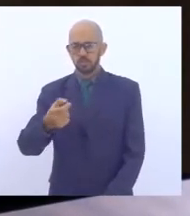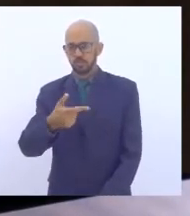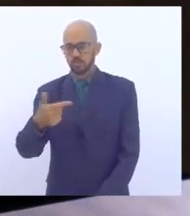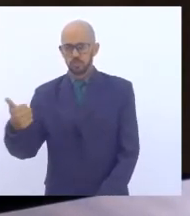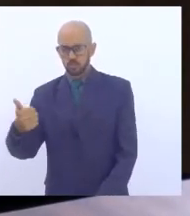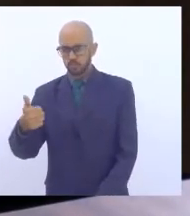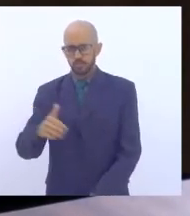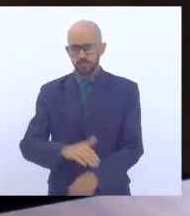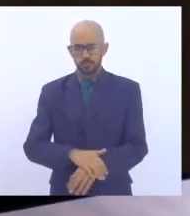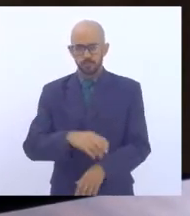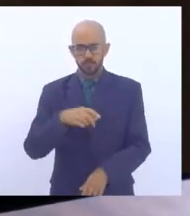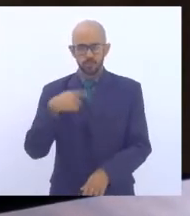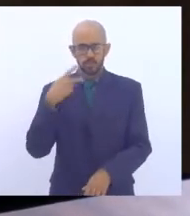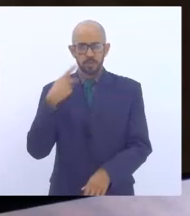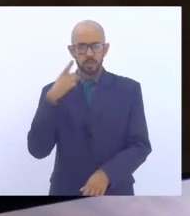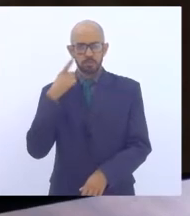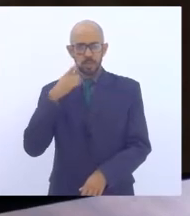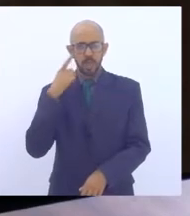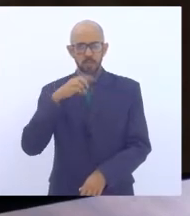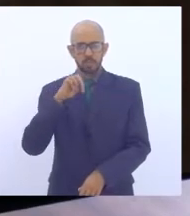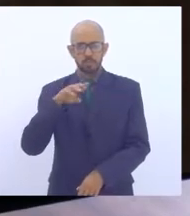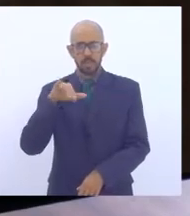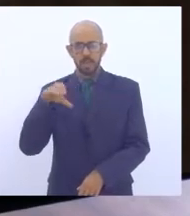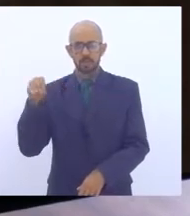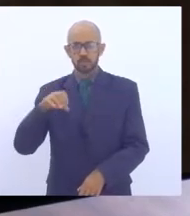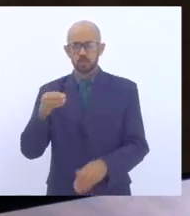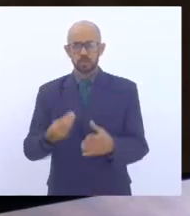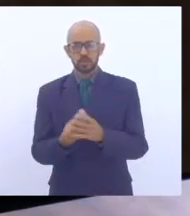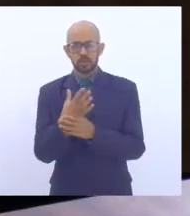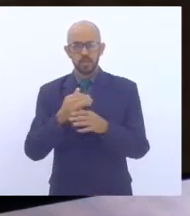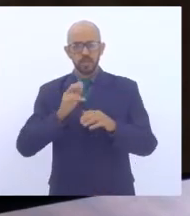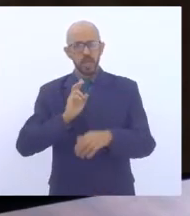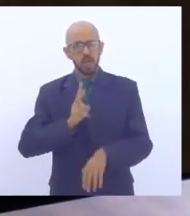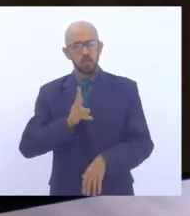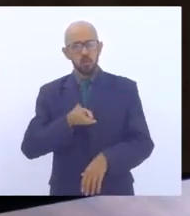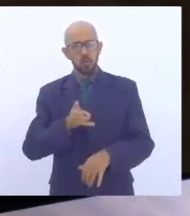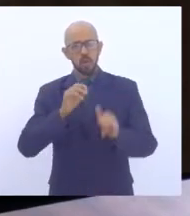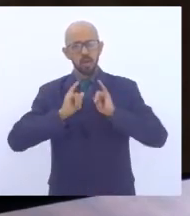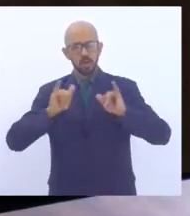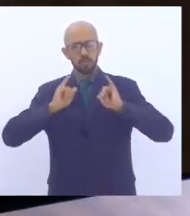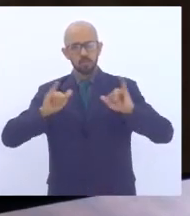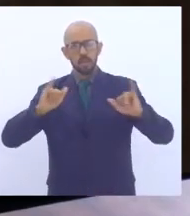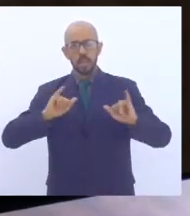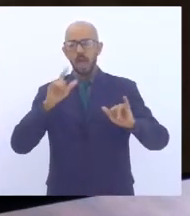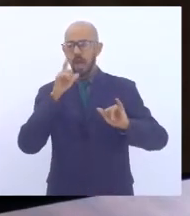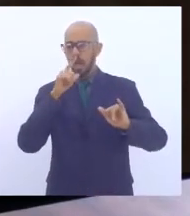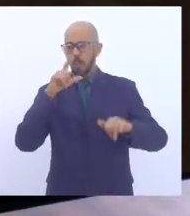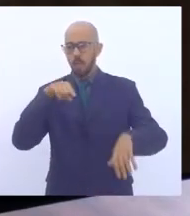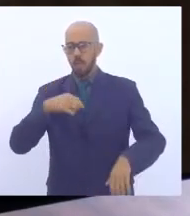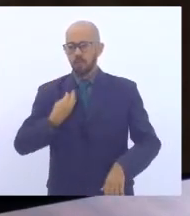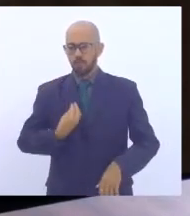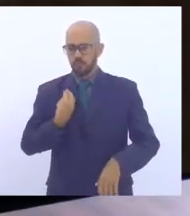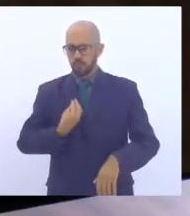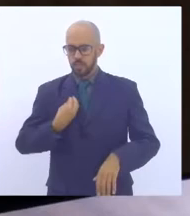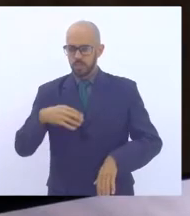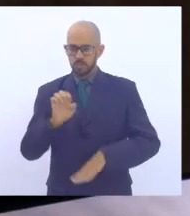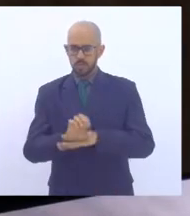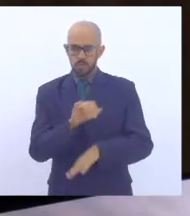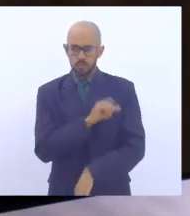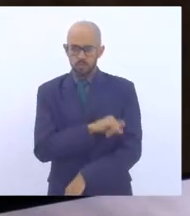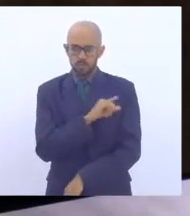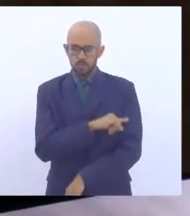deputado Márcio canela que cria a campanha permanente água é vida no estado do Rio de Janeiro na forma que menciona